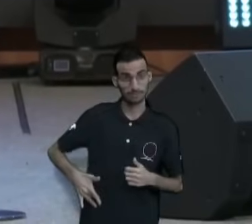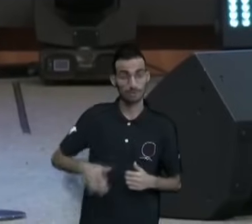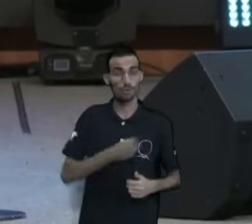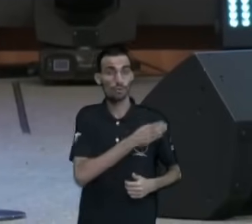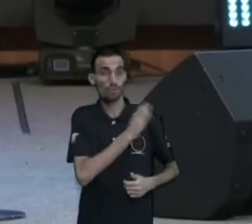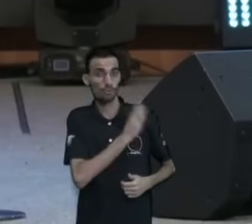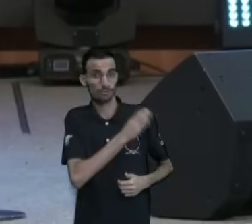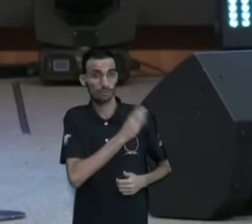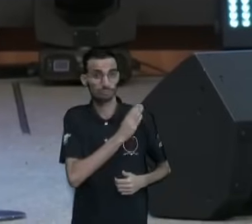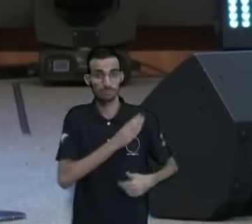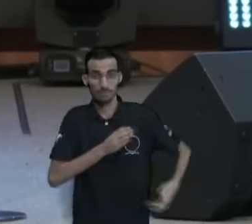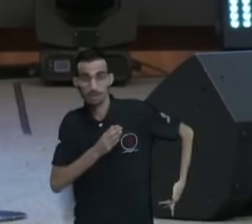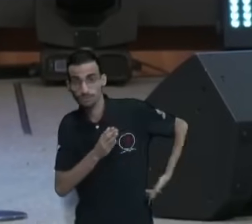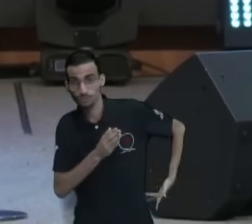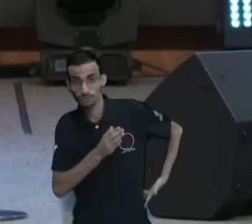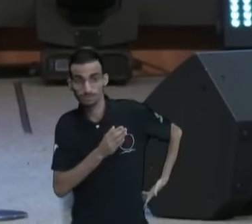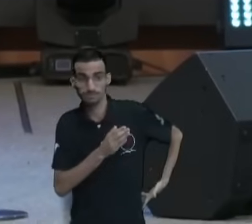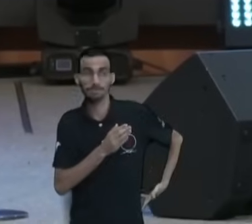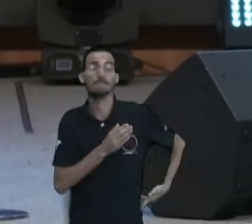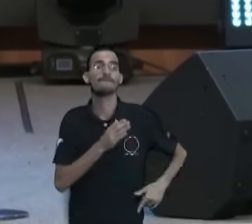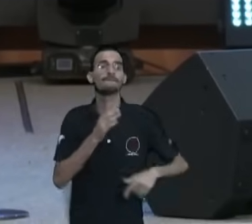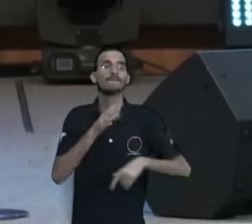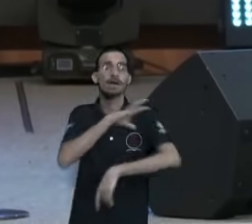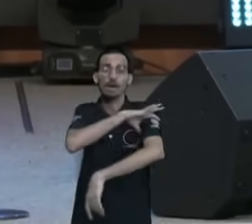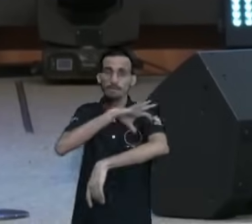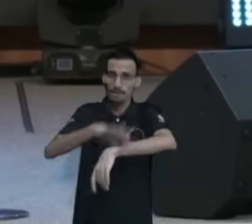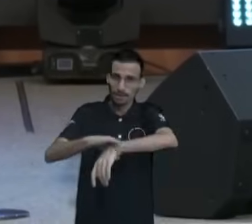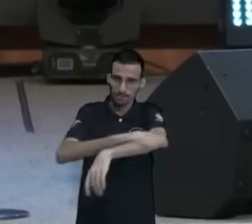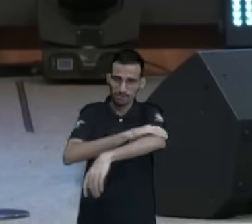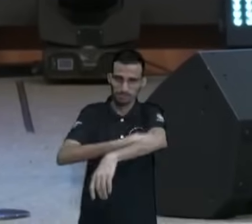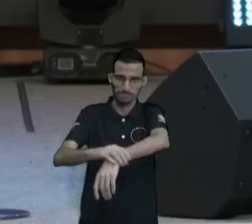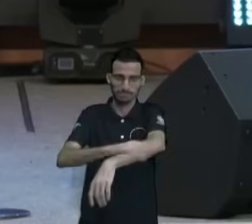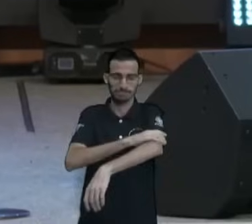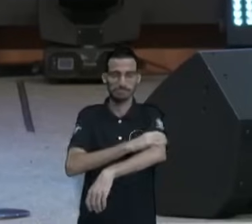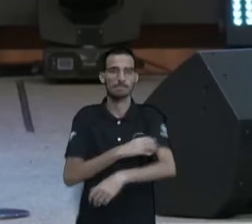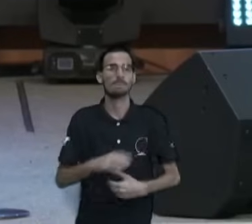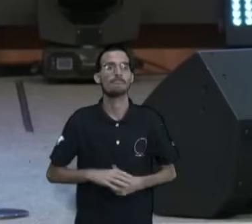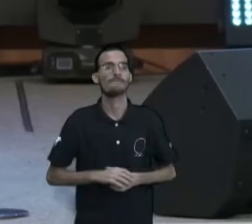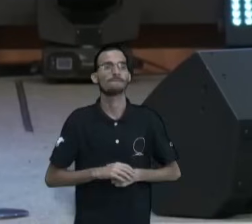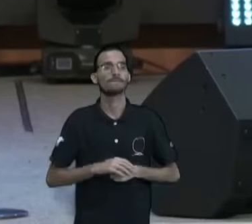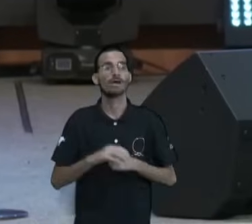fora do corpo apodrece tem que estar